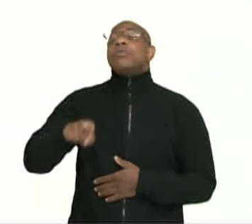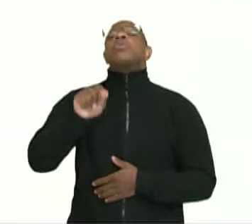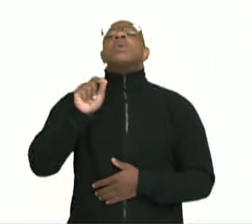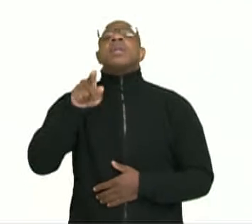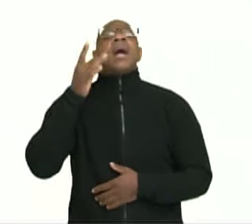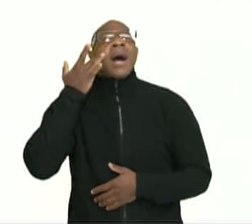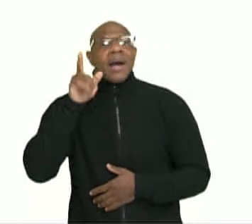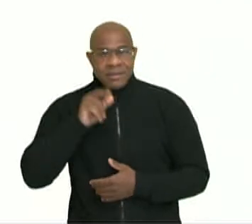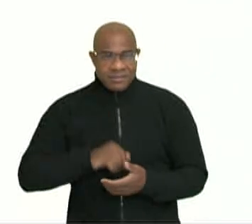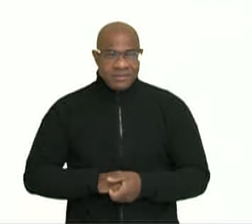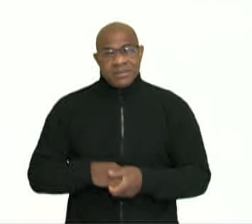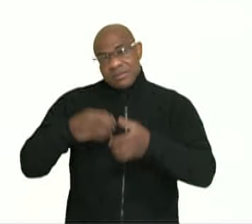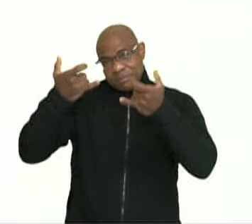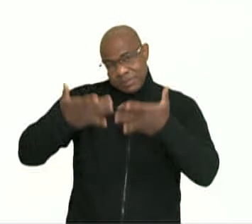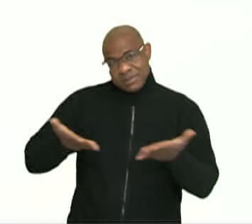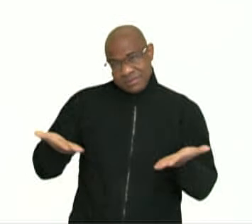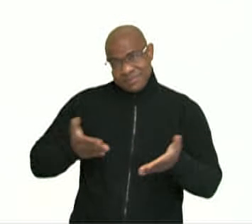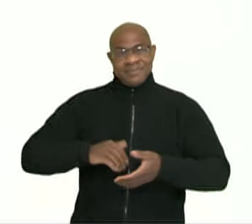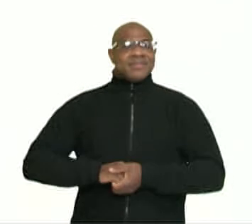acha? Conta aí pro povo.